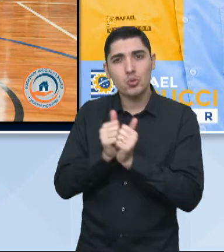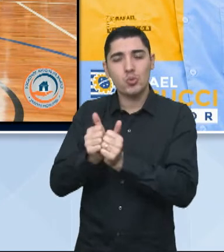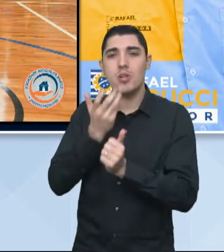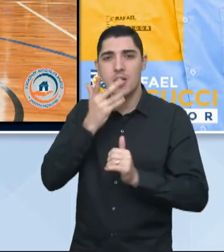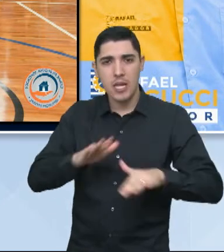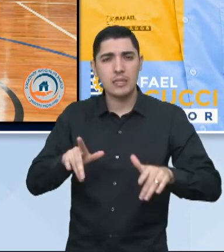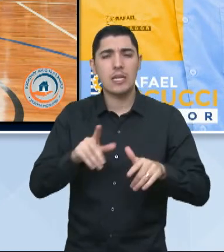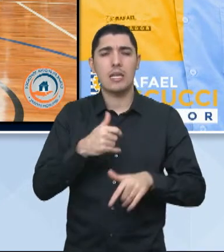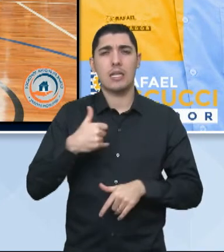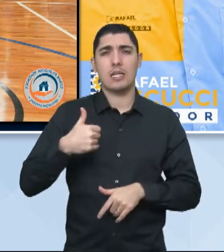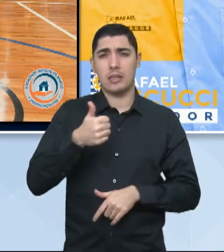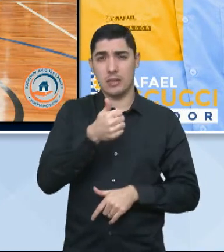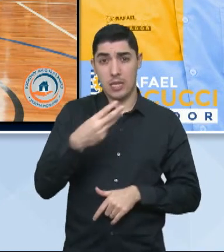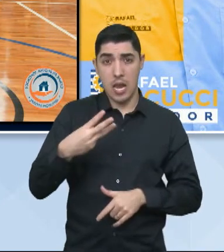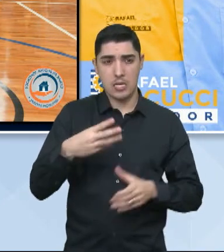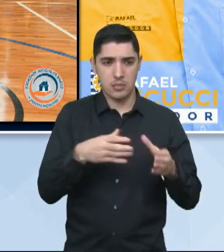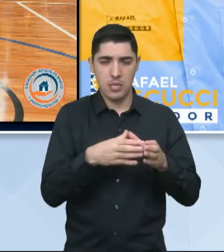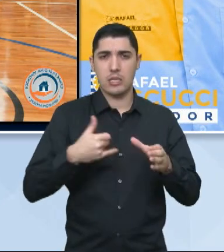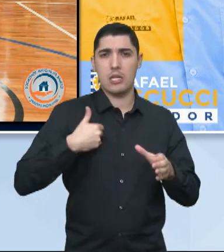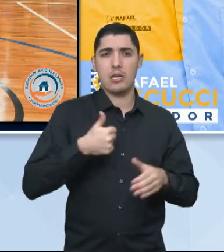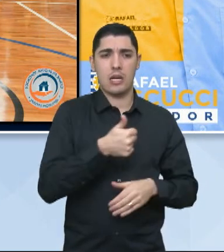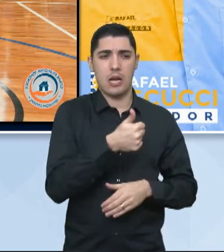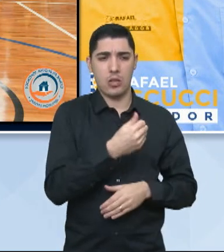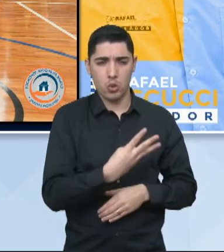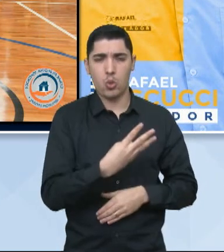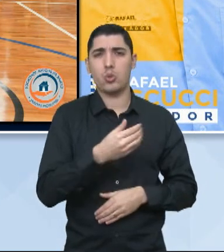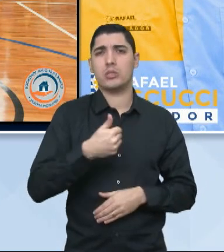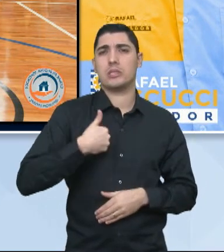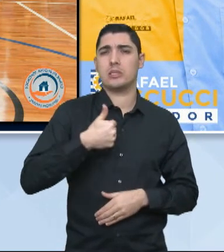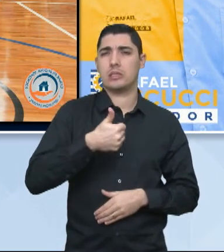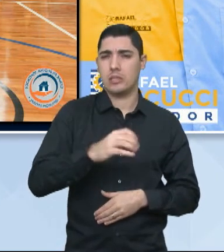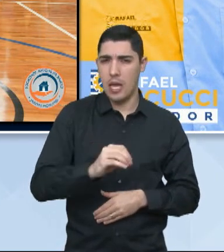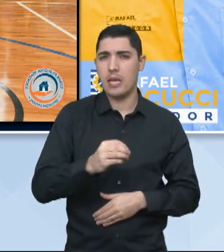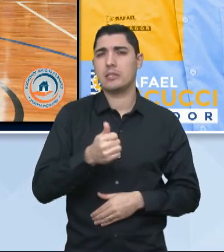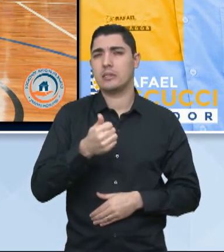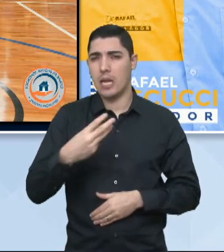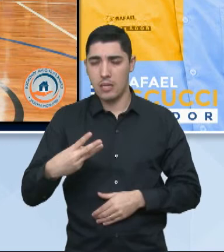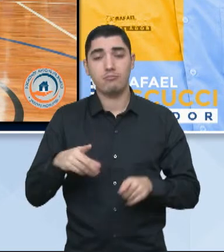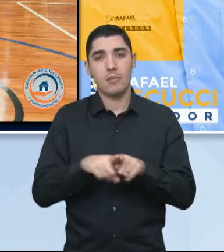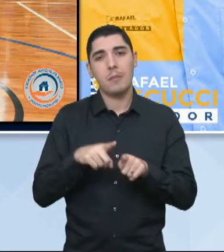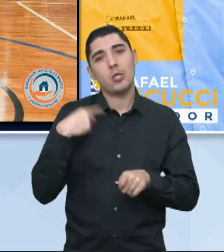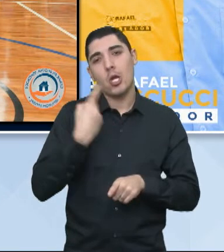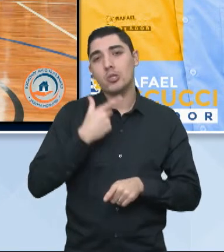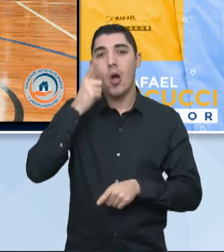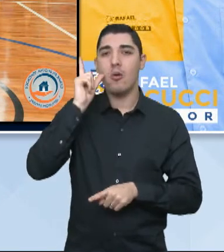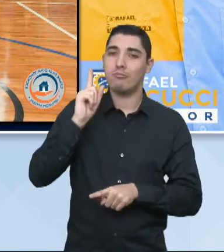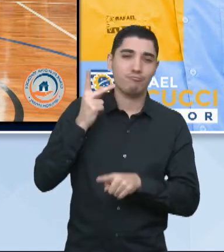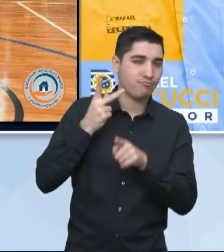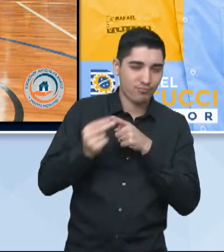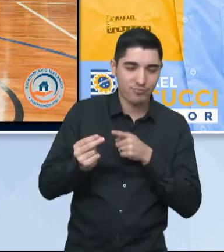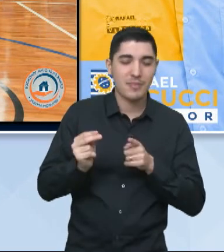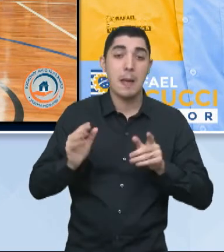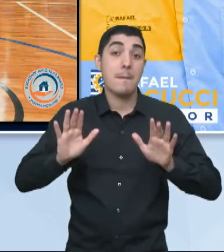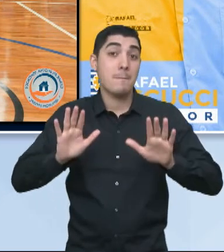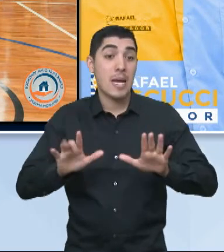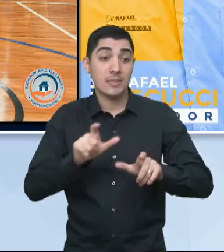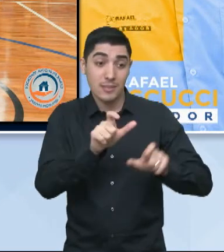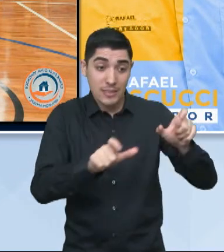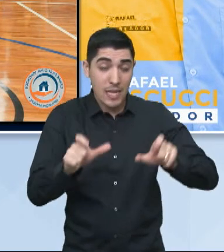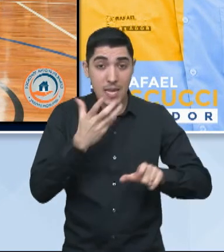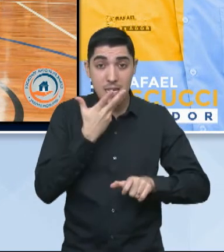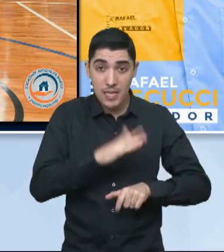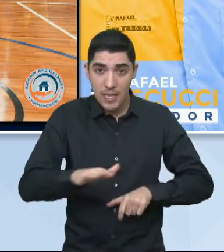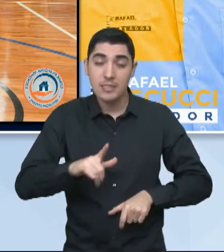3 equipes, sub-14, sub-12 e sub-10. Né? Não obtivemos nenhuma vitória ontem, mas eu sei que a experiência dessas